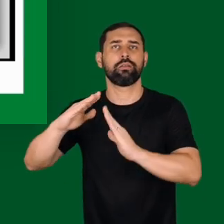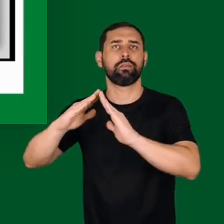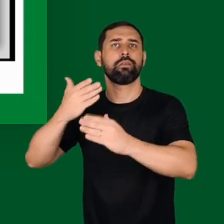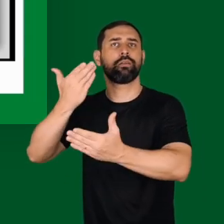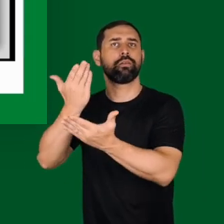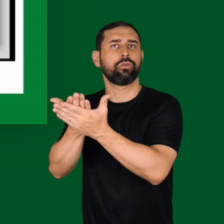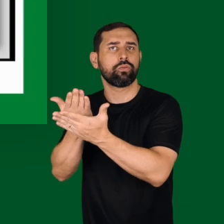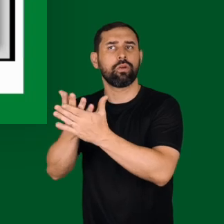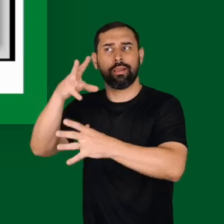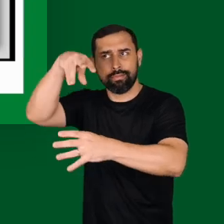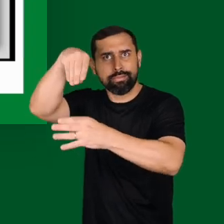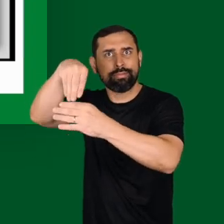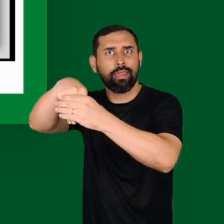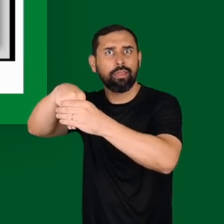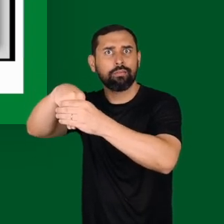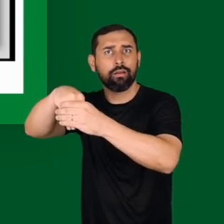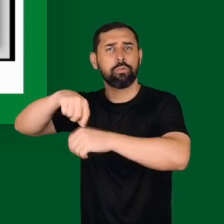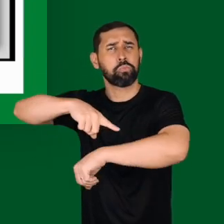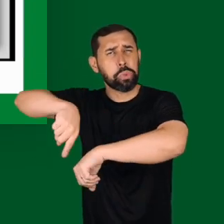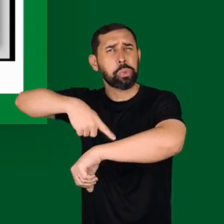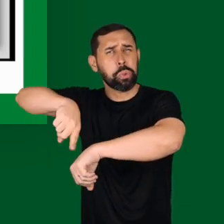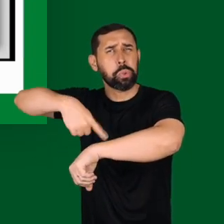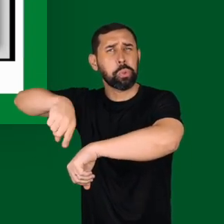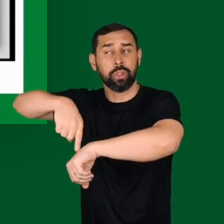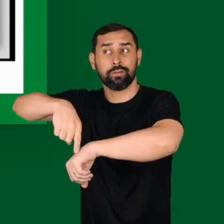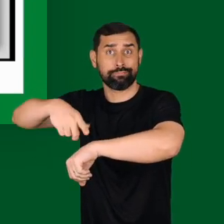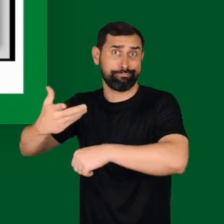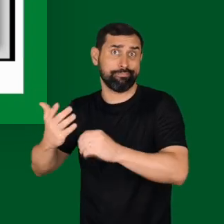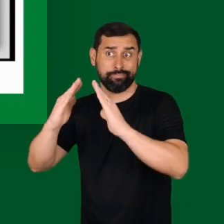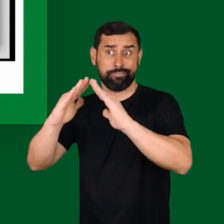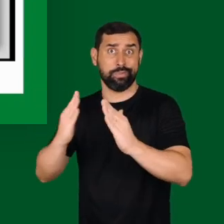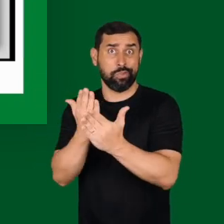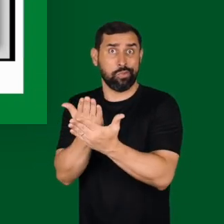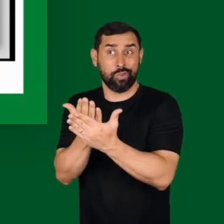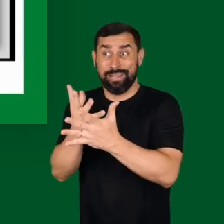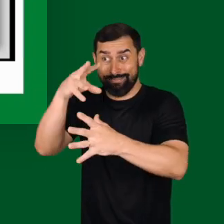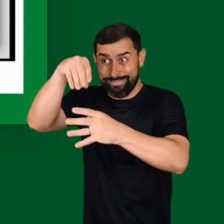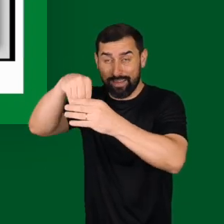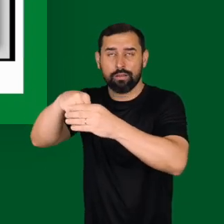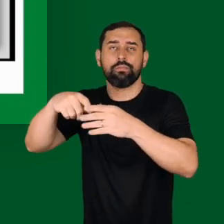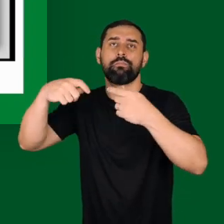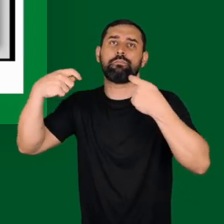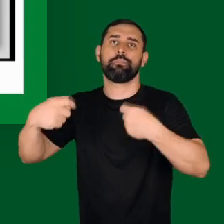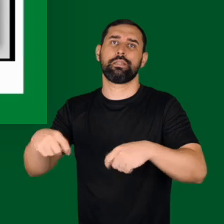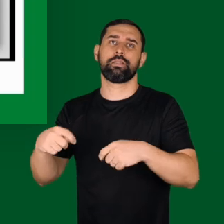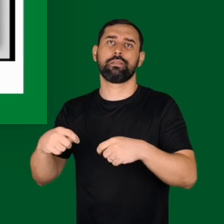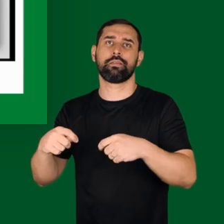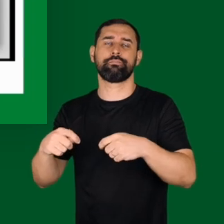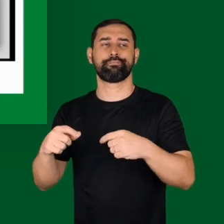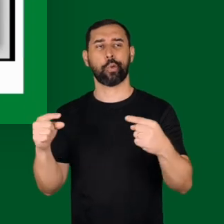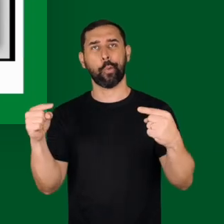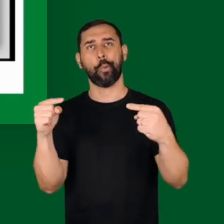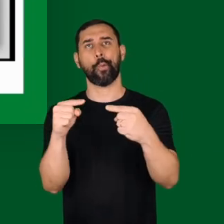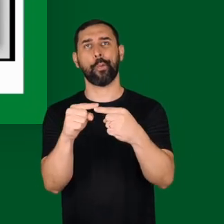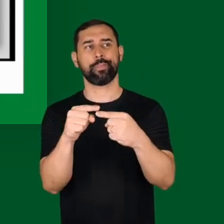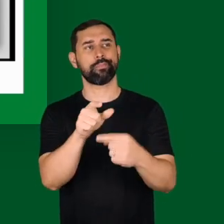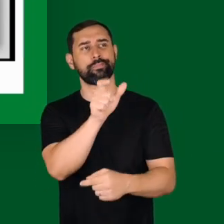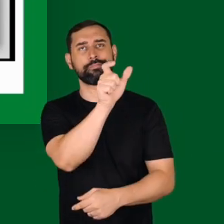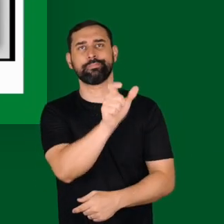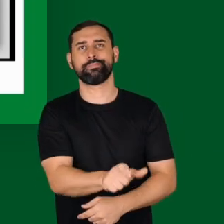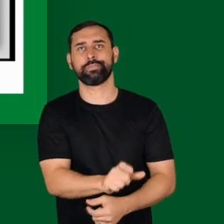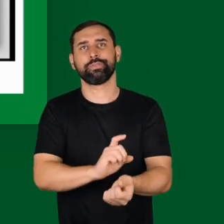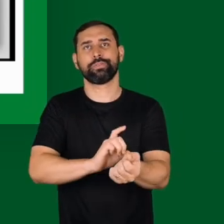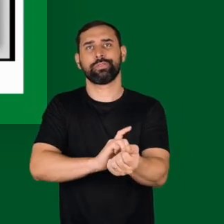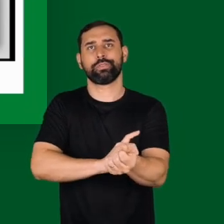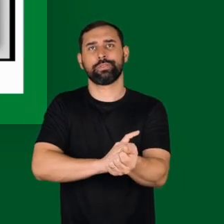né. Então o ambiente escolar, ele deve ser um ambiente apropriado, né, para alunos com diabetes,